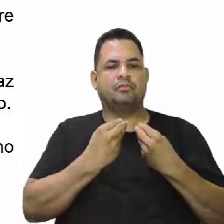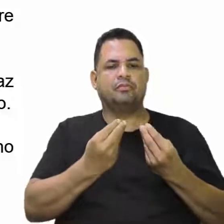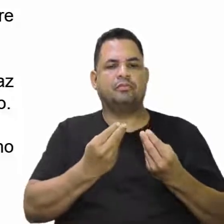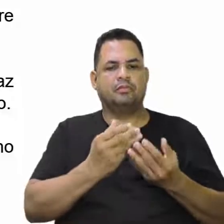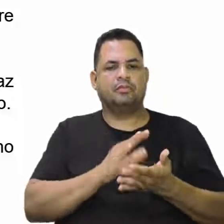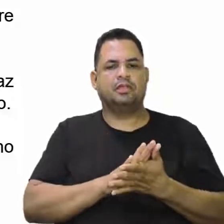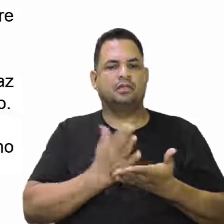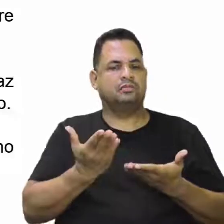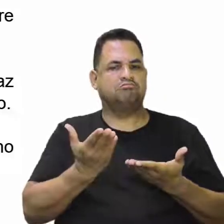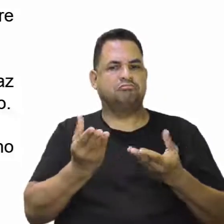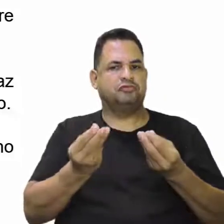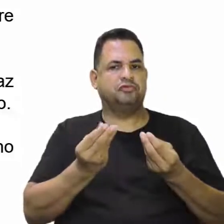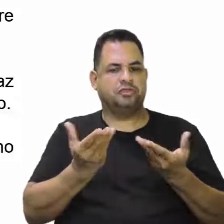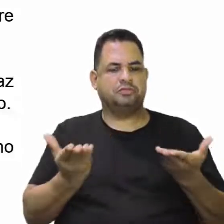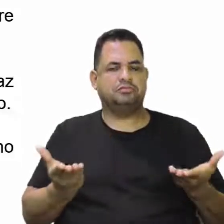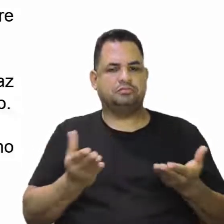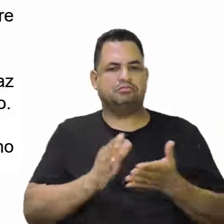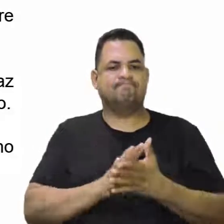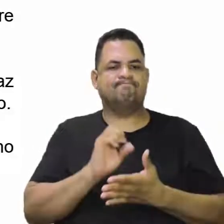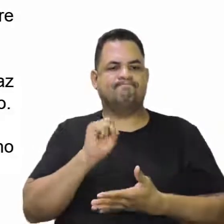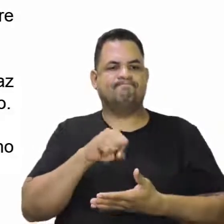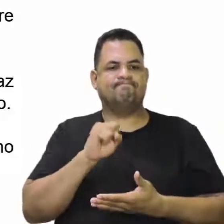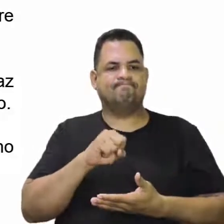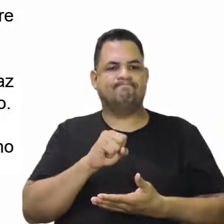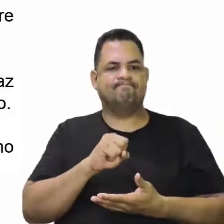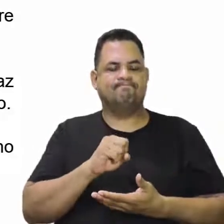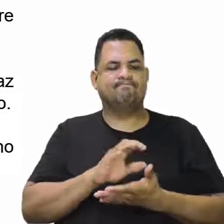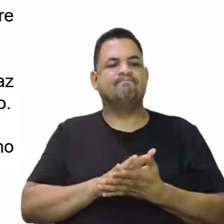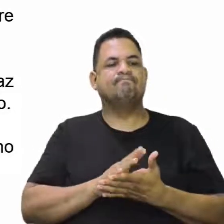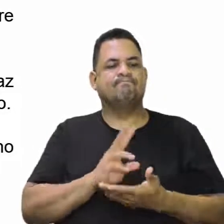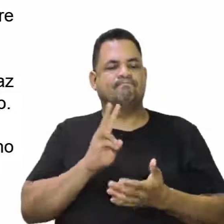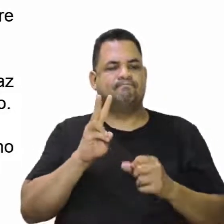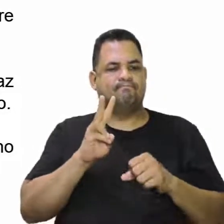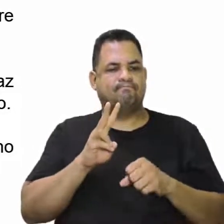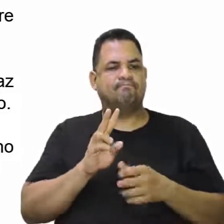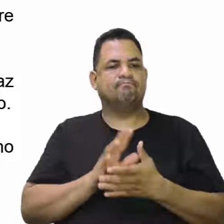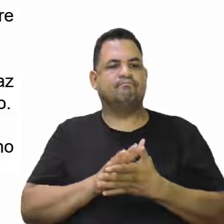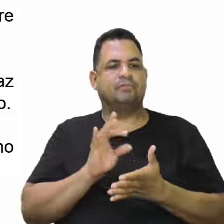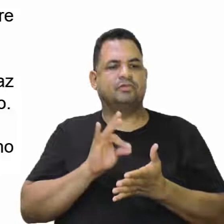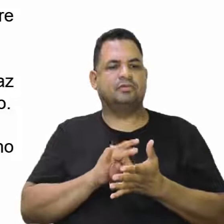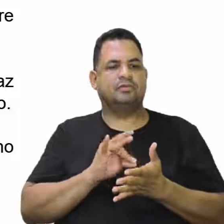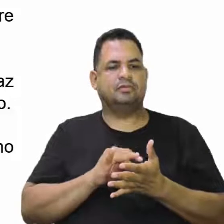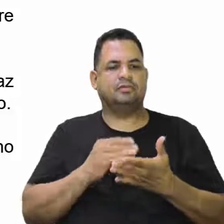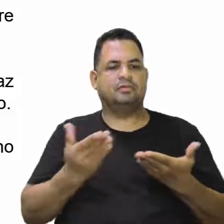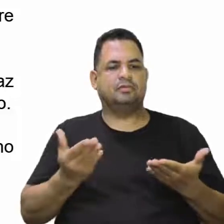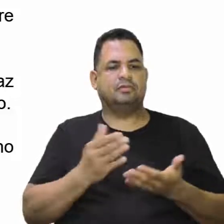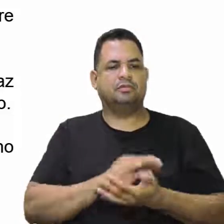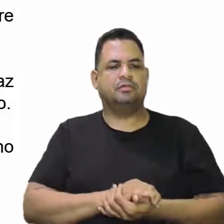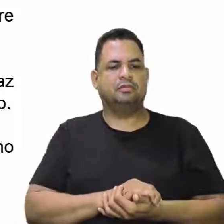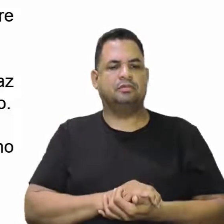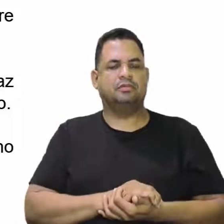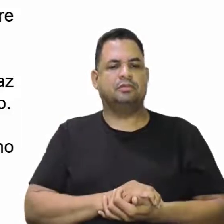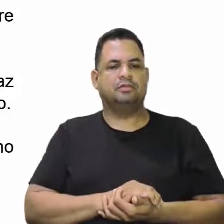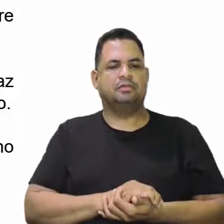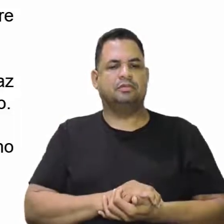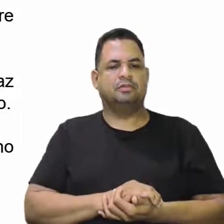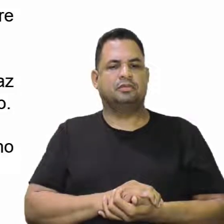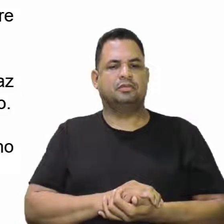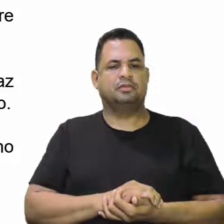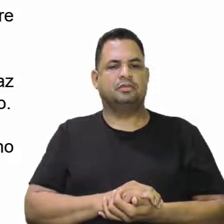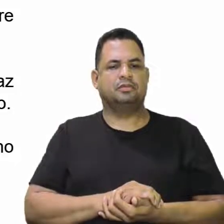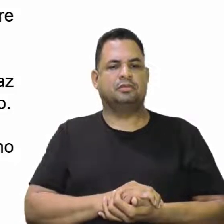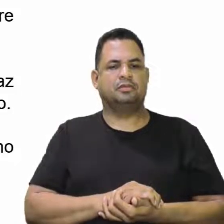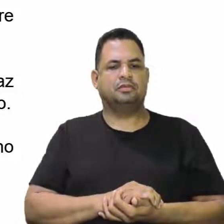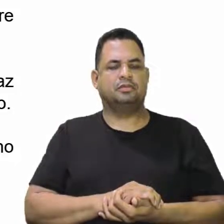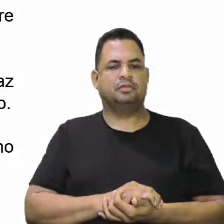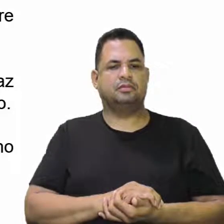foi atendido? Sim. Não, sim, verdadeiro, né? El Papa chama la paz, capital de